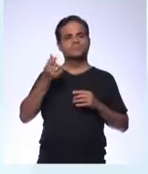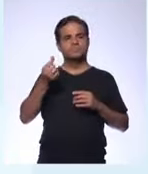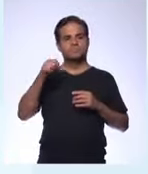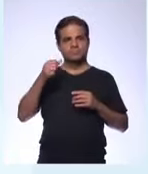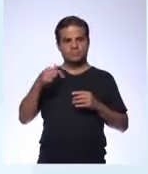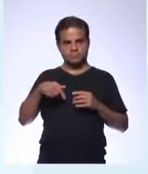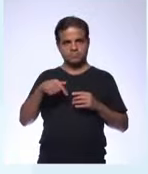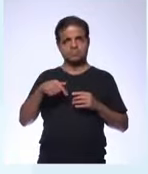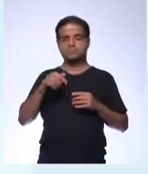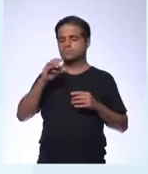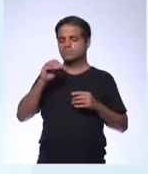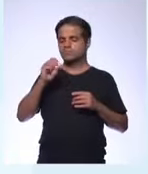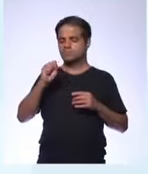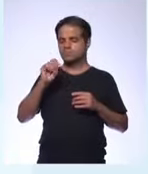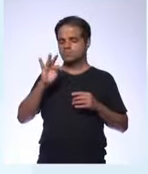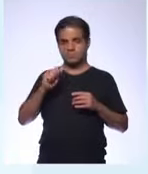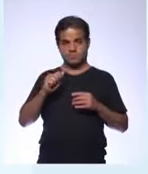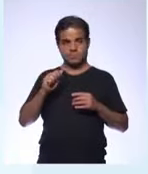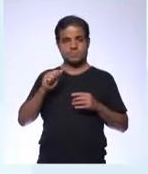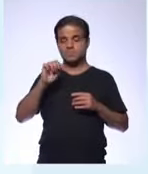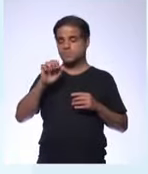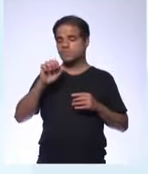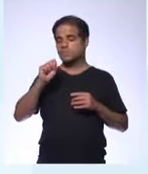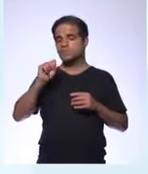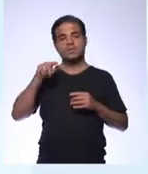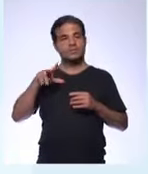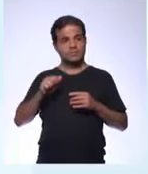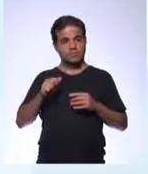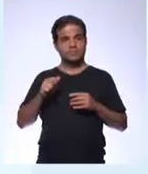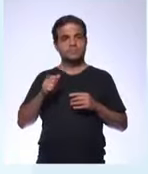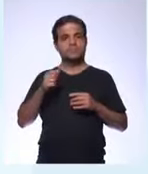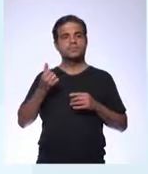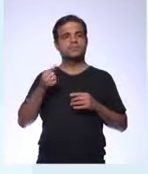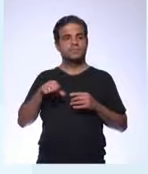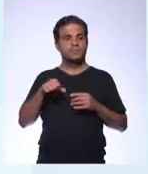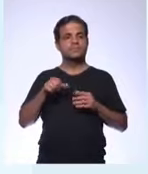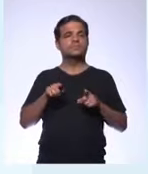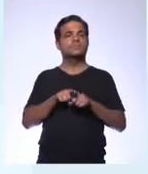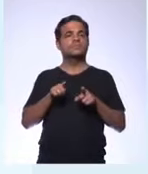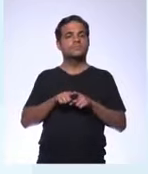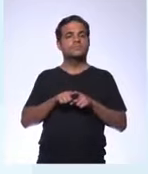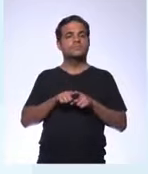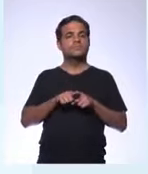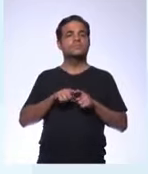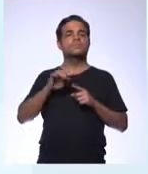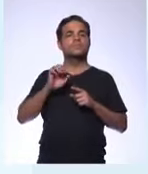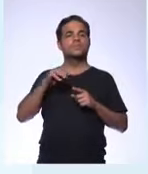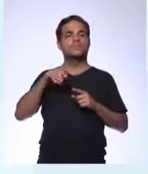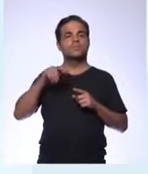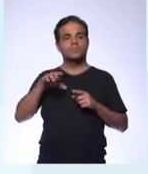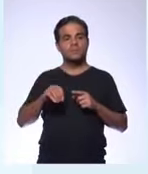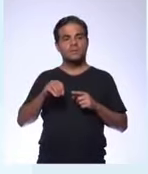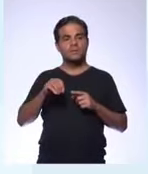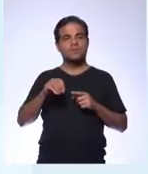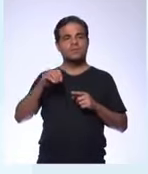e Silva, entre 67 e 69, e o Emílio Garrastazu Médici, entre 69